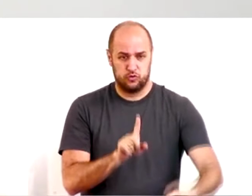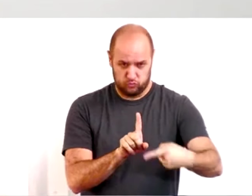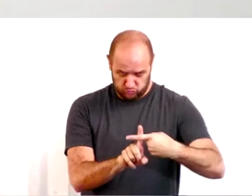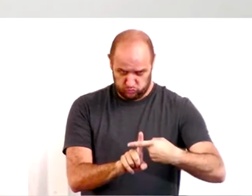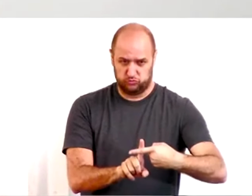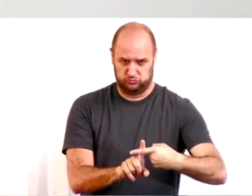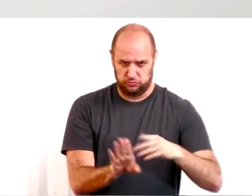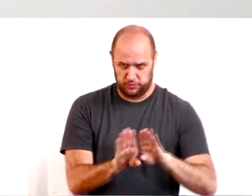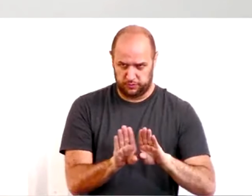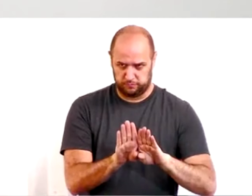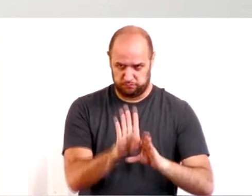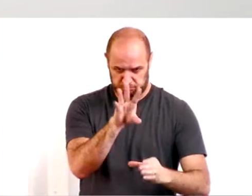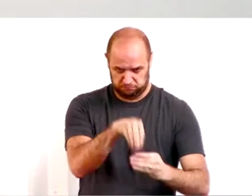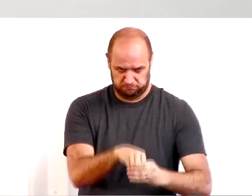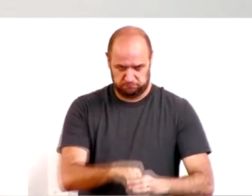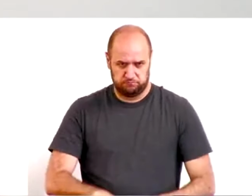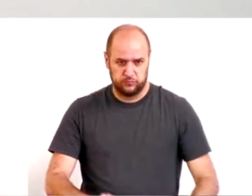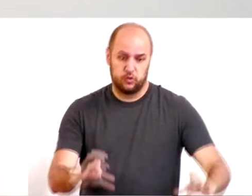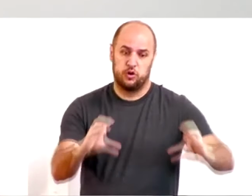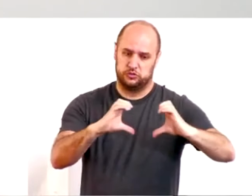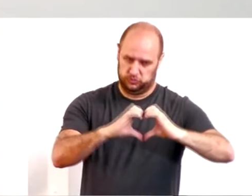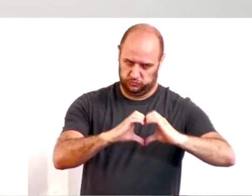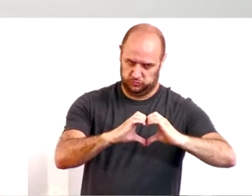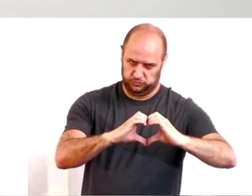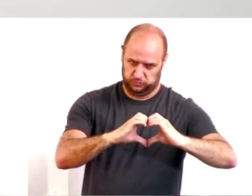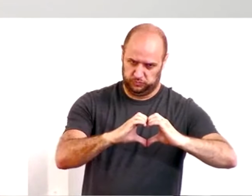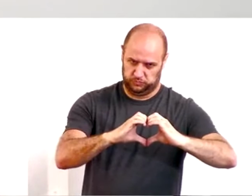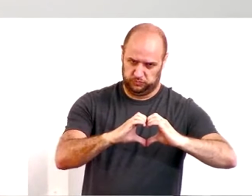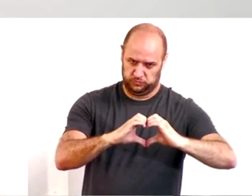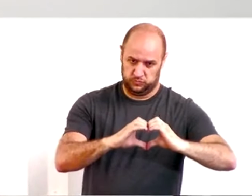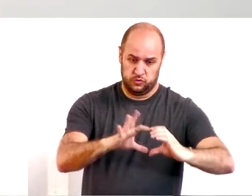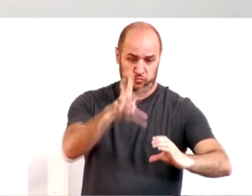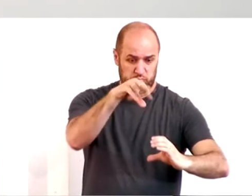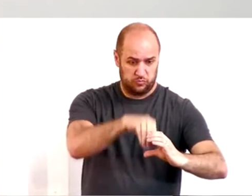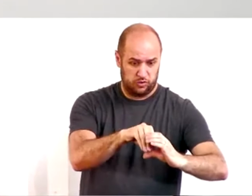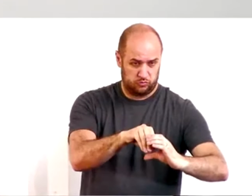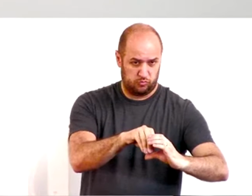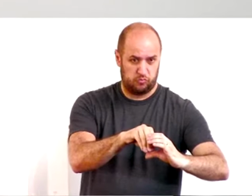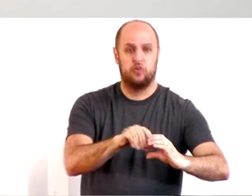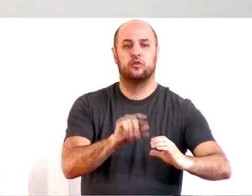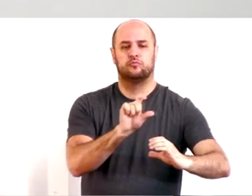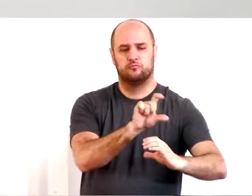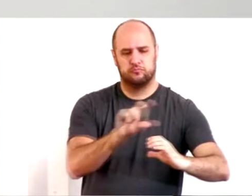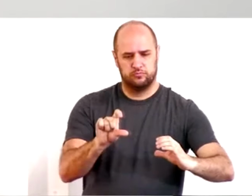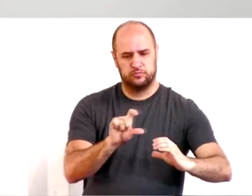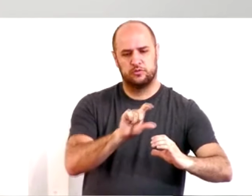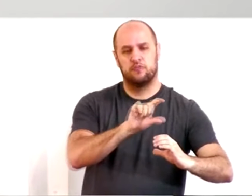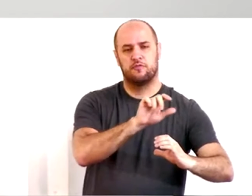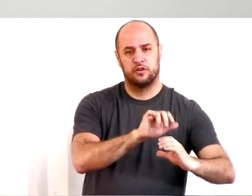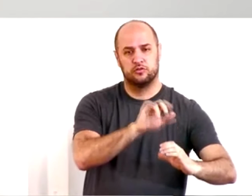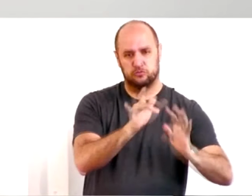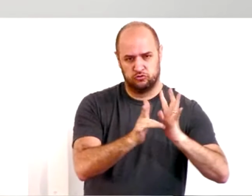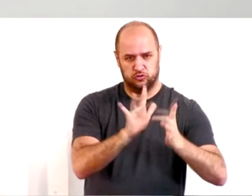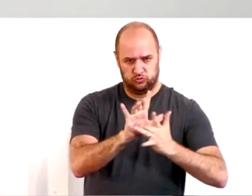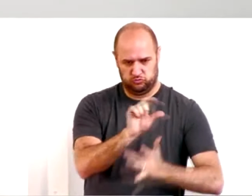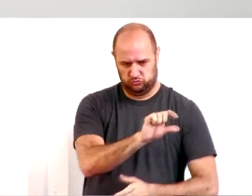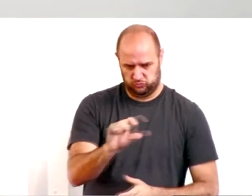cruz. Um coração, e dentro desse coração a palavra